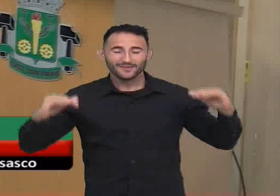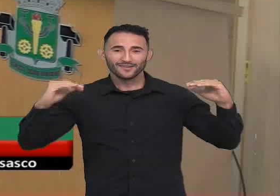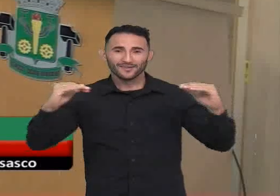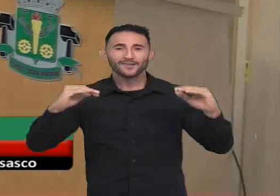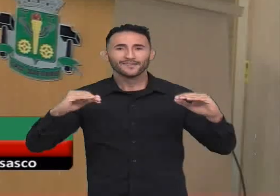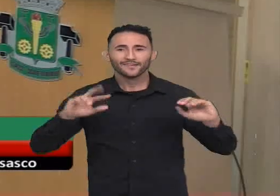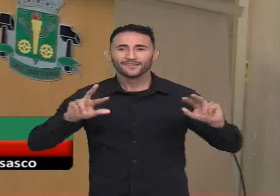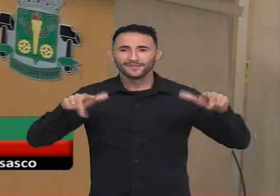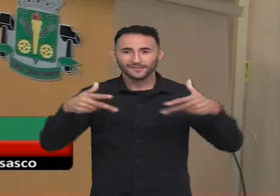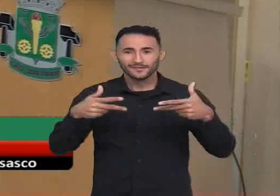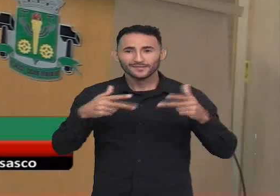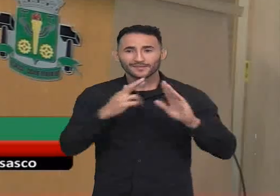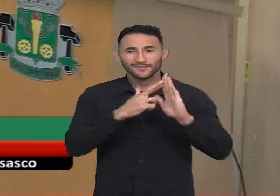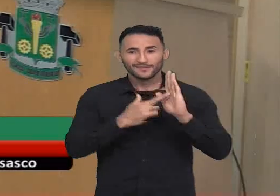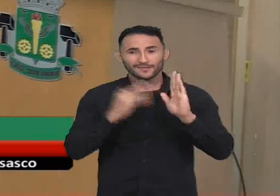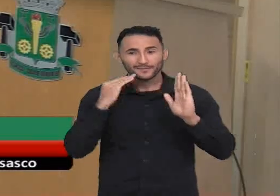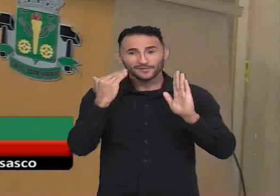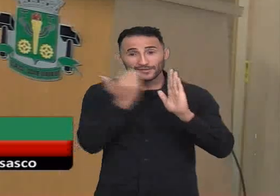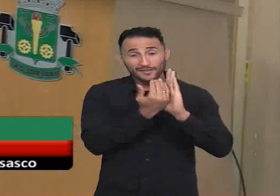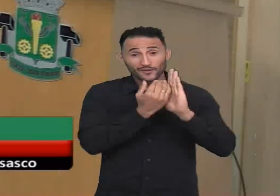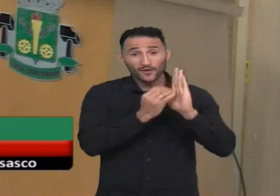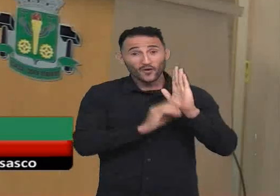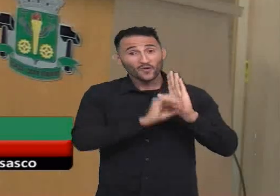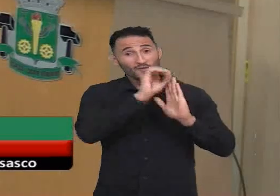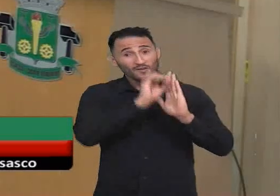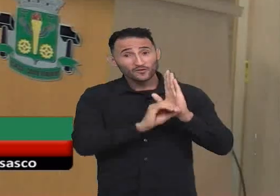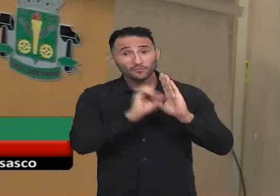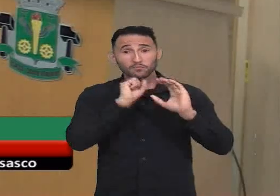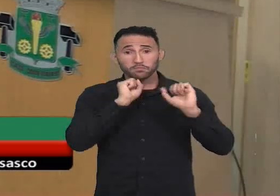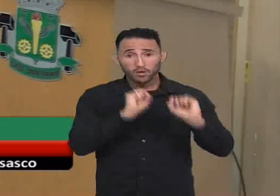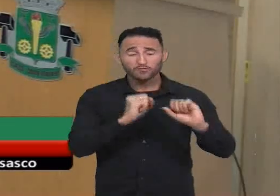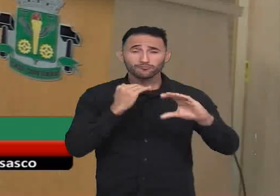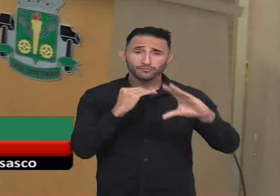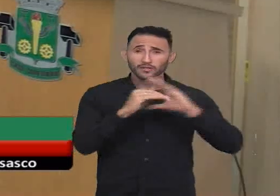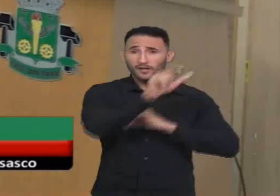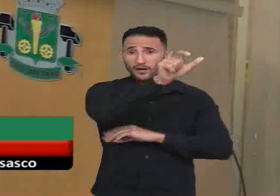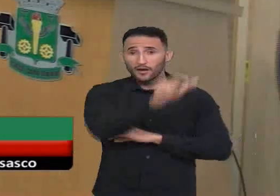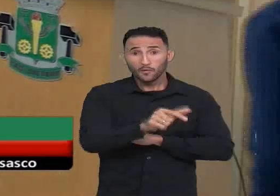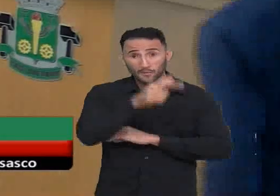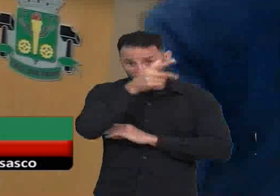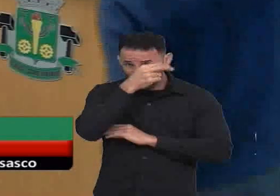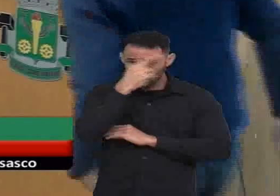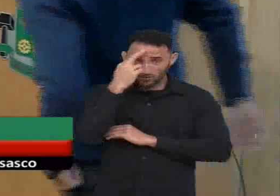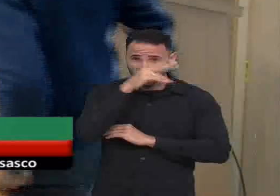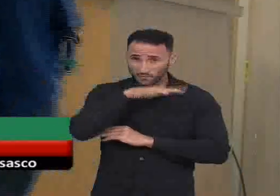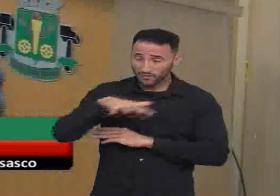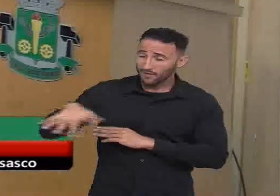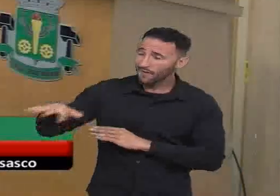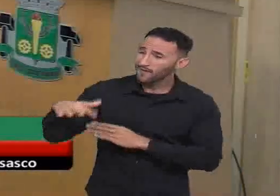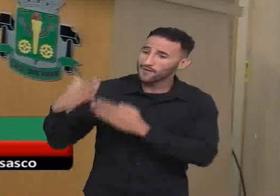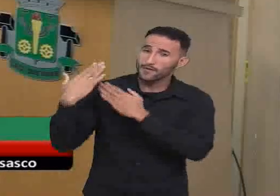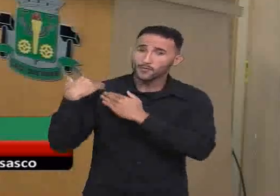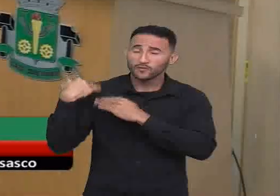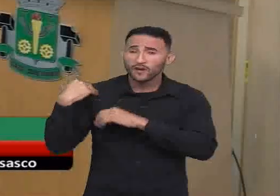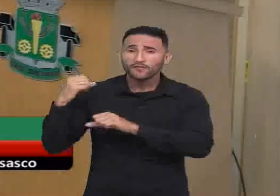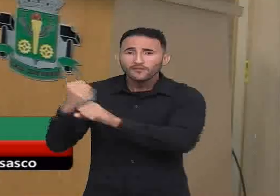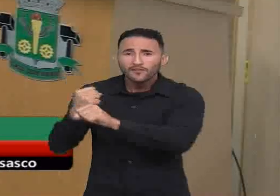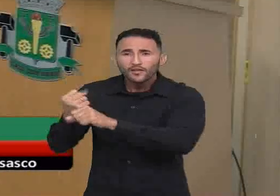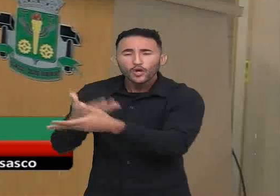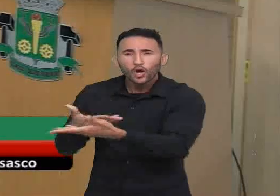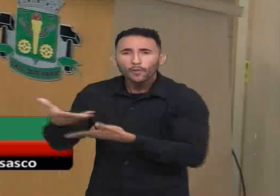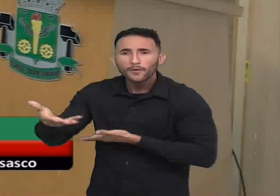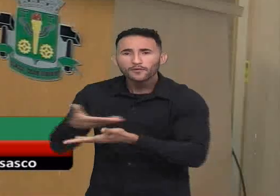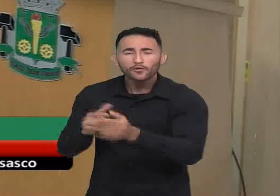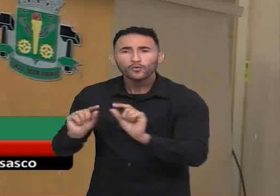as formalidades regimentais, que seja enviado ofício ao senhor prefeito para que determine ao setor competente de serviços e